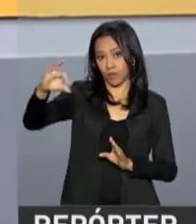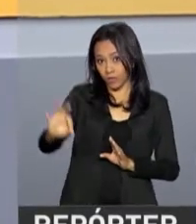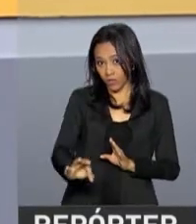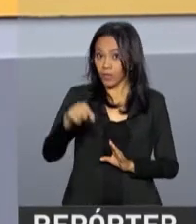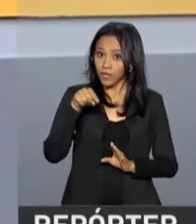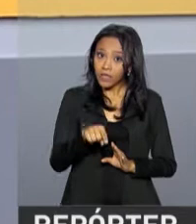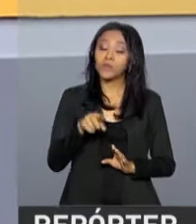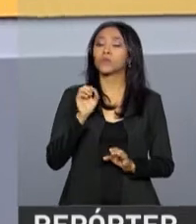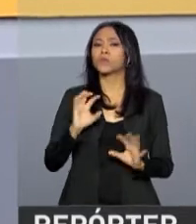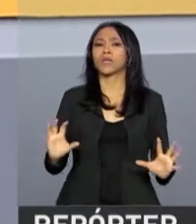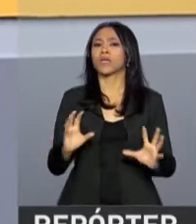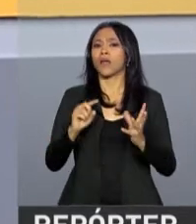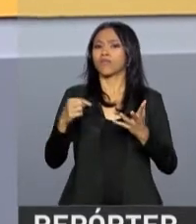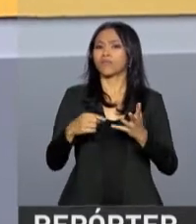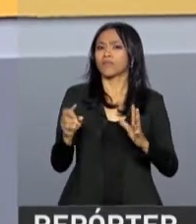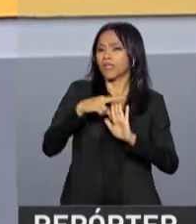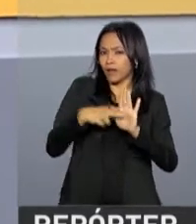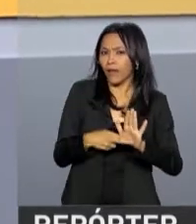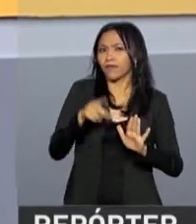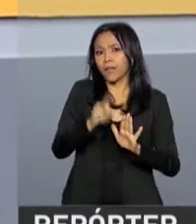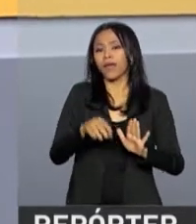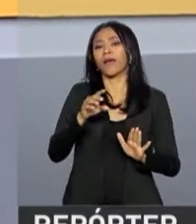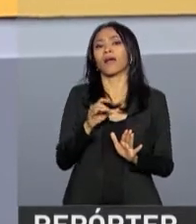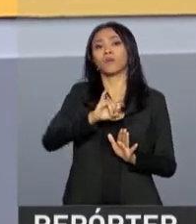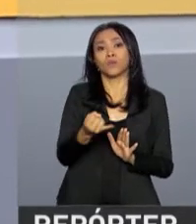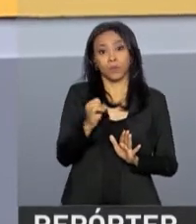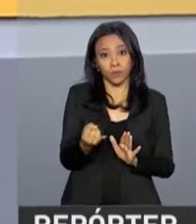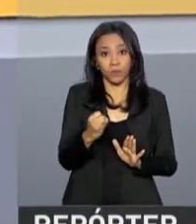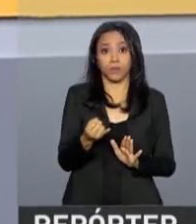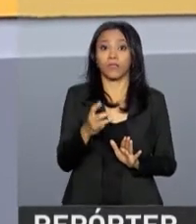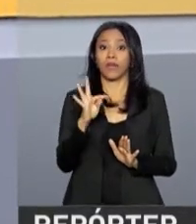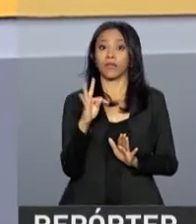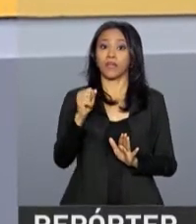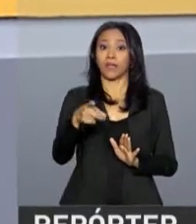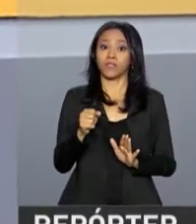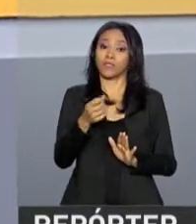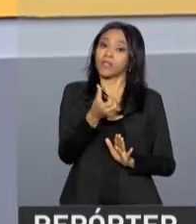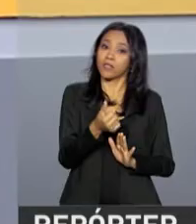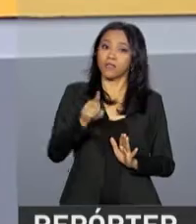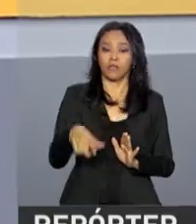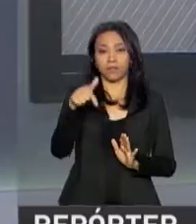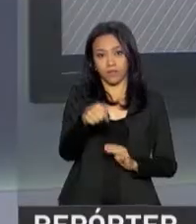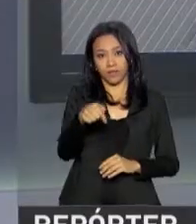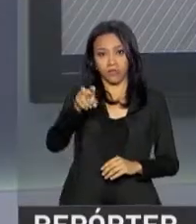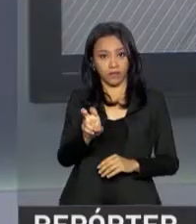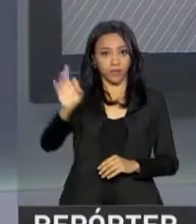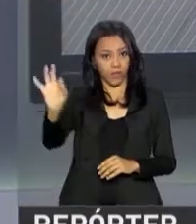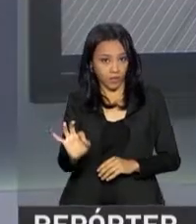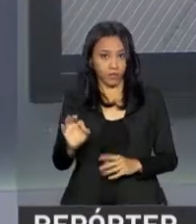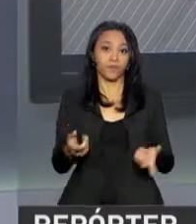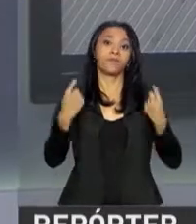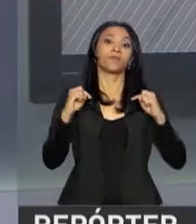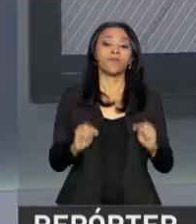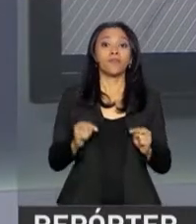levam em consideração a selic a taxa básica de juros da economia de 6,75 por cento está